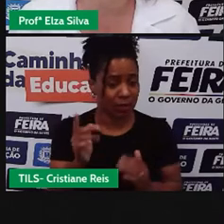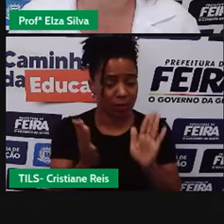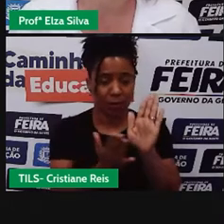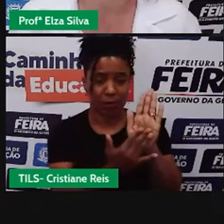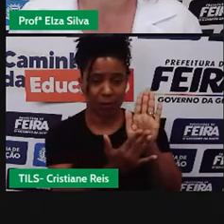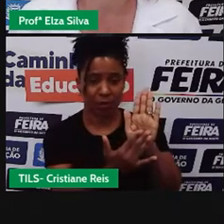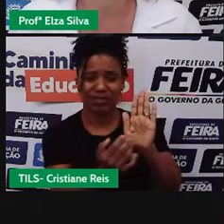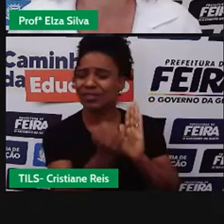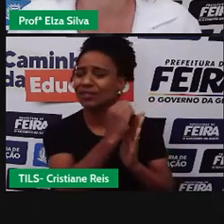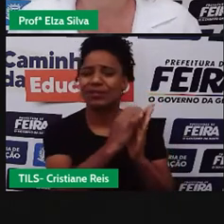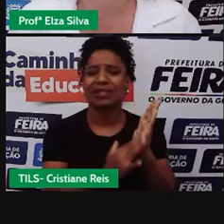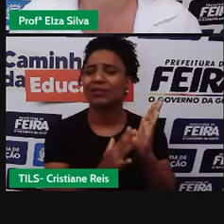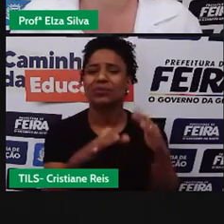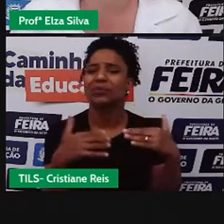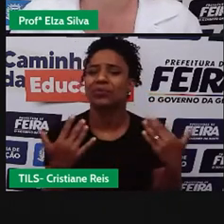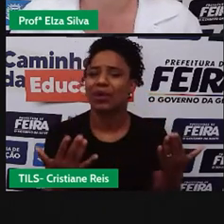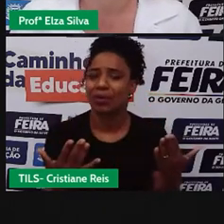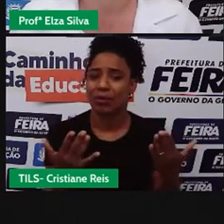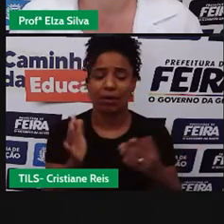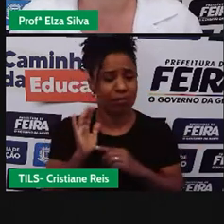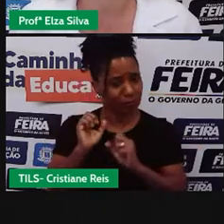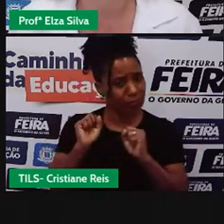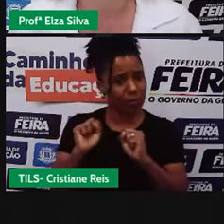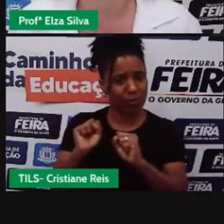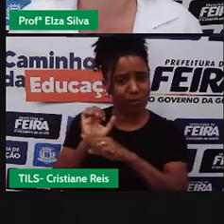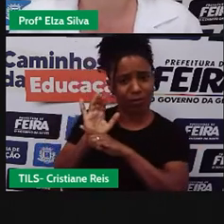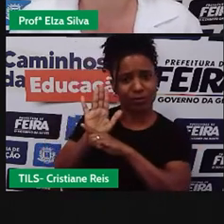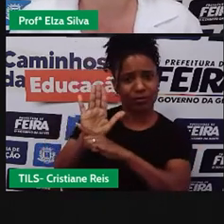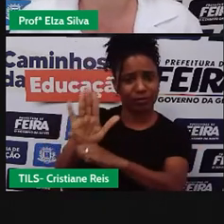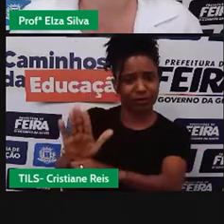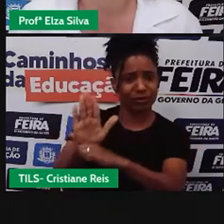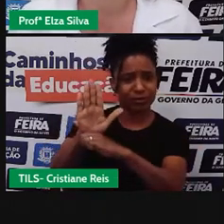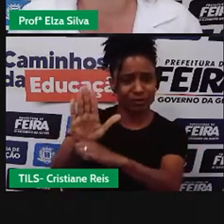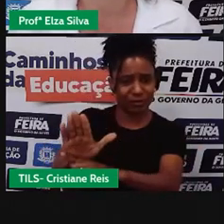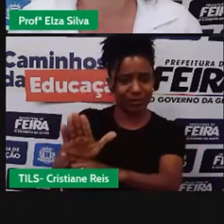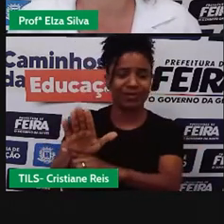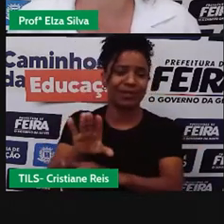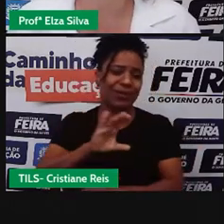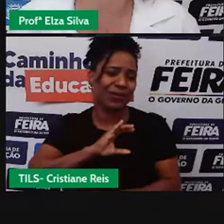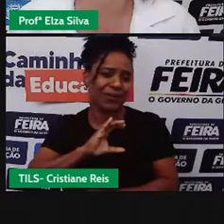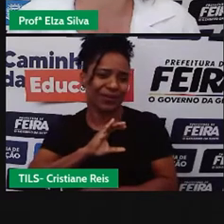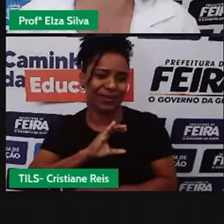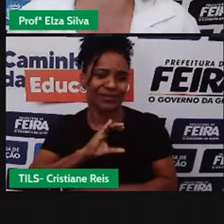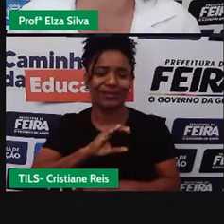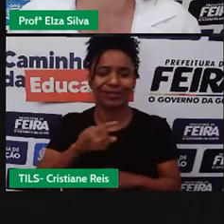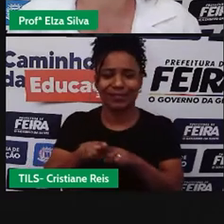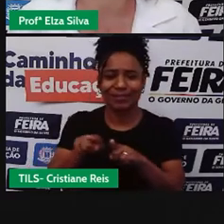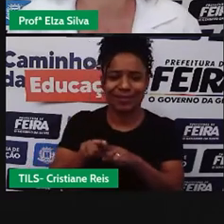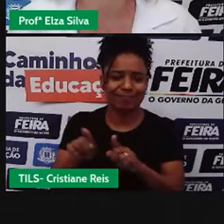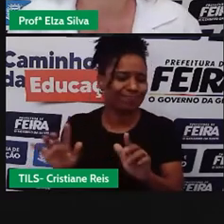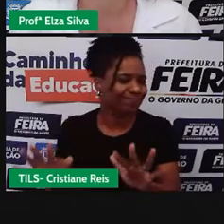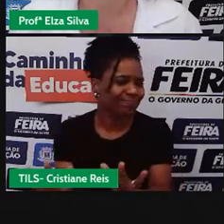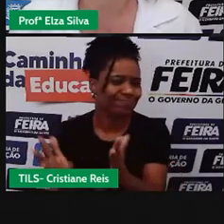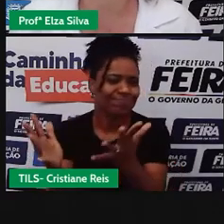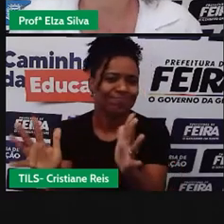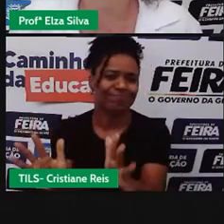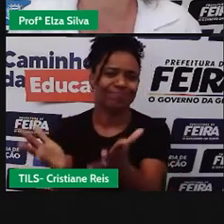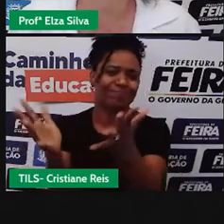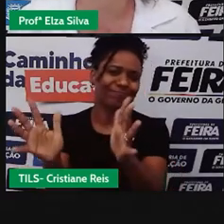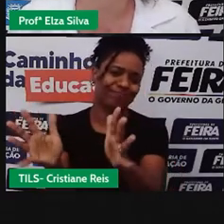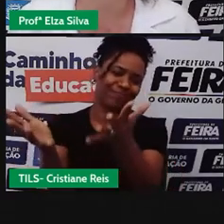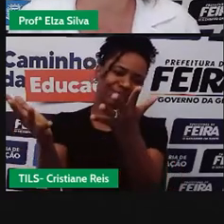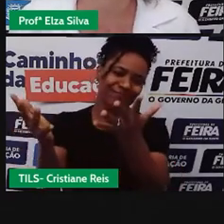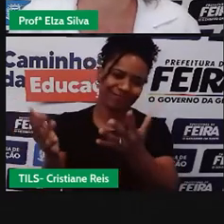atividade. Vamos ajudá-los, os nossos colegas. Vamos ser gentis, animar